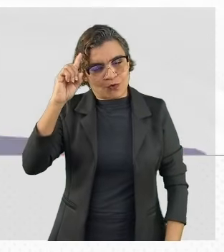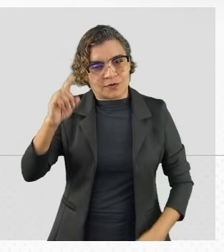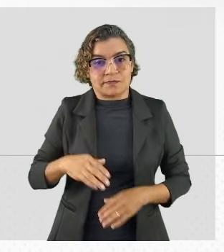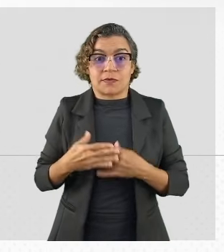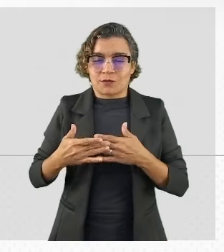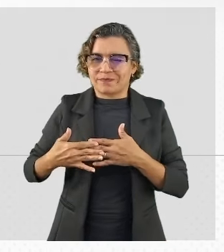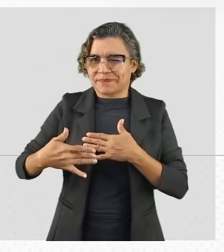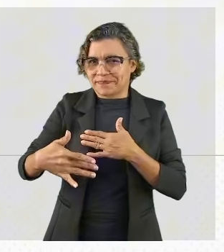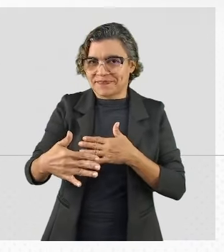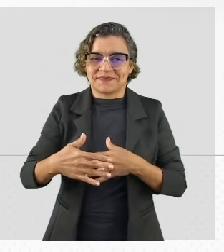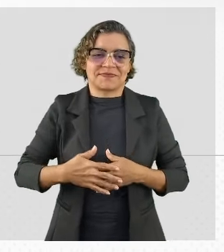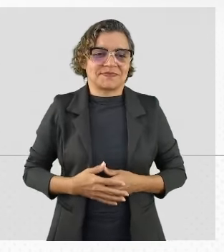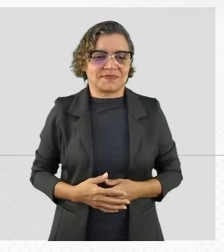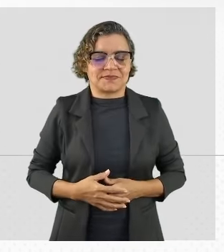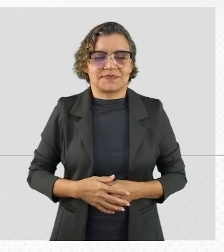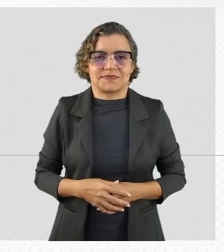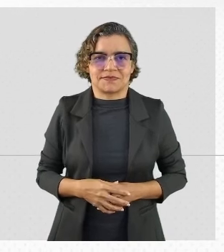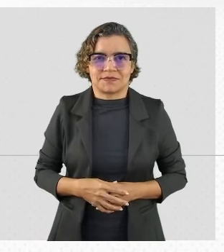seguir.